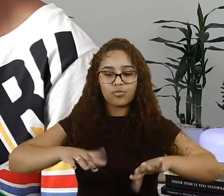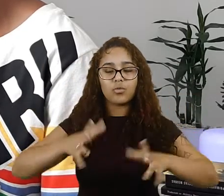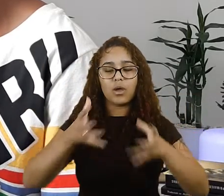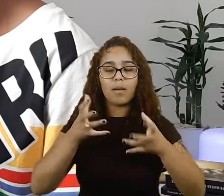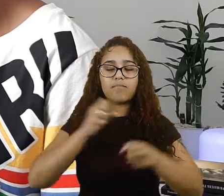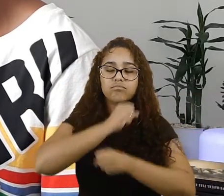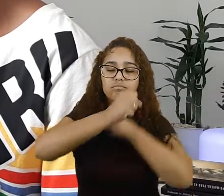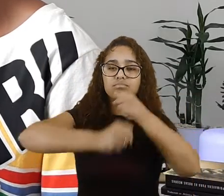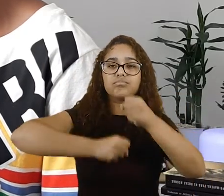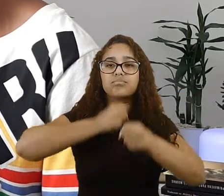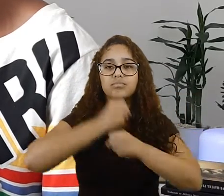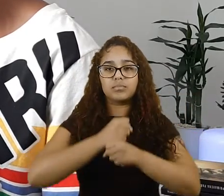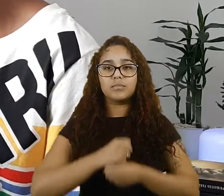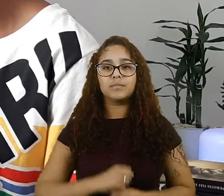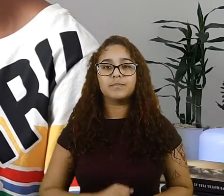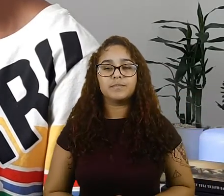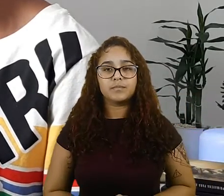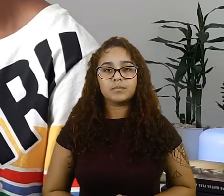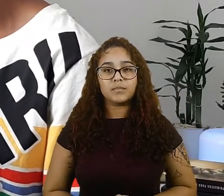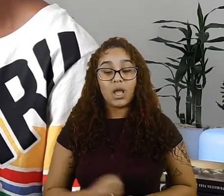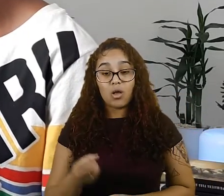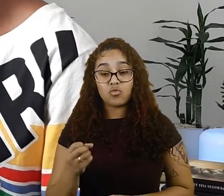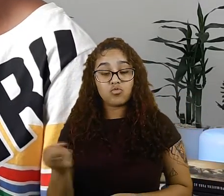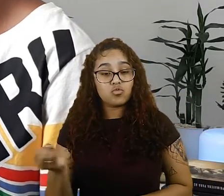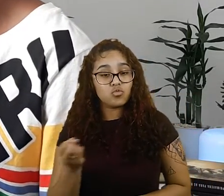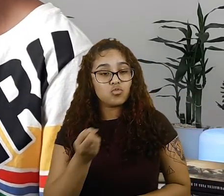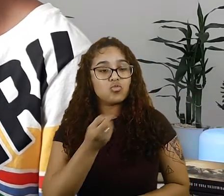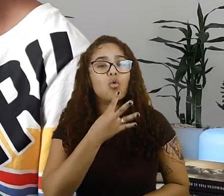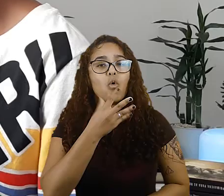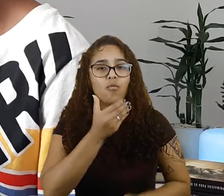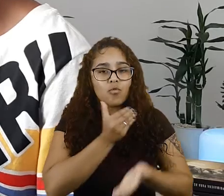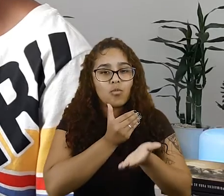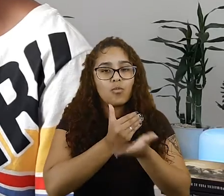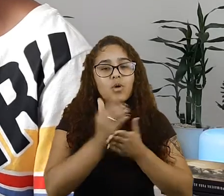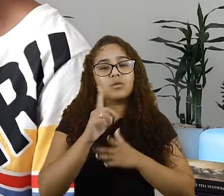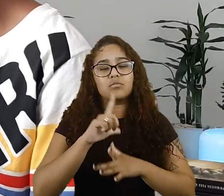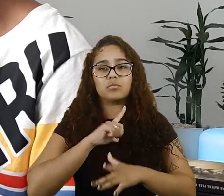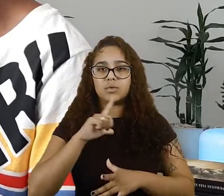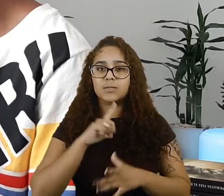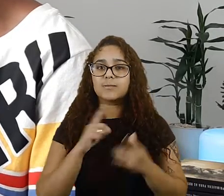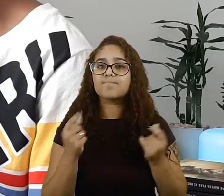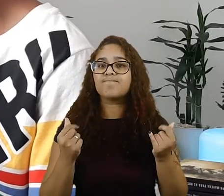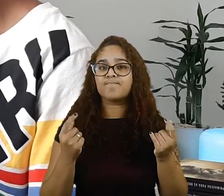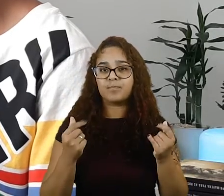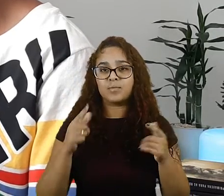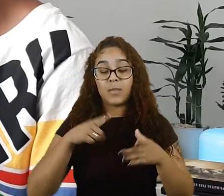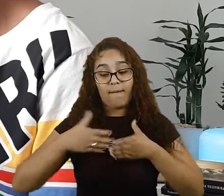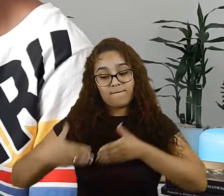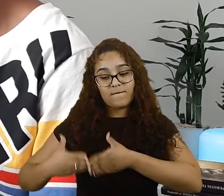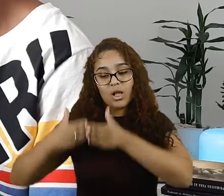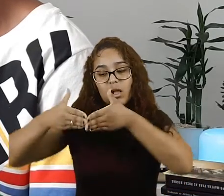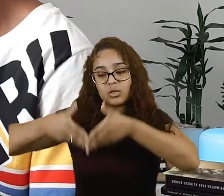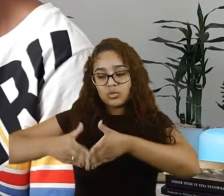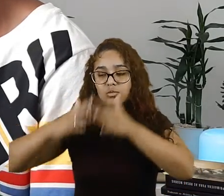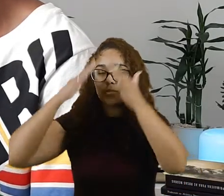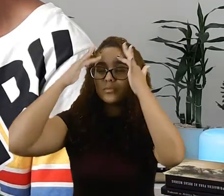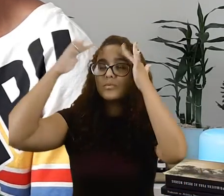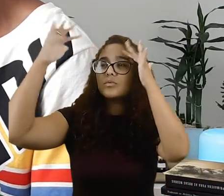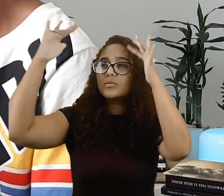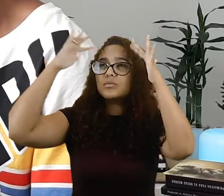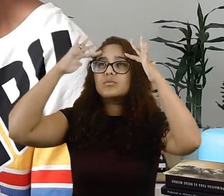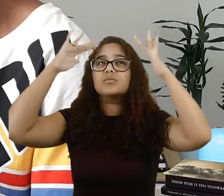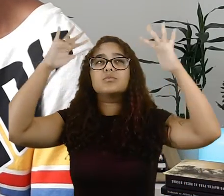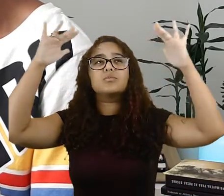no fundo, temem comemorar mais um ano. Esse novo começo trouxe seu preço, viajante em meio